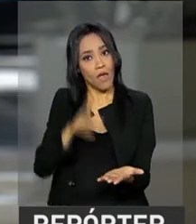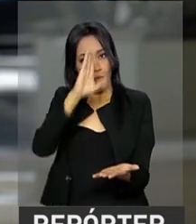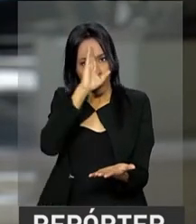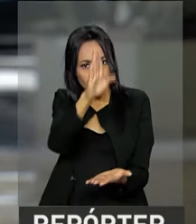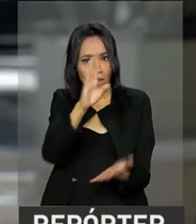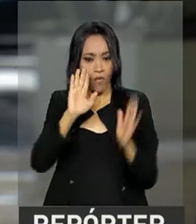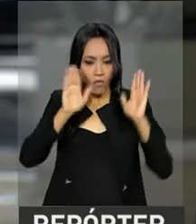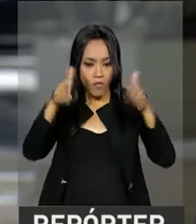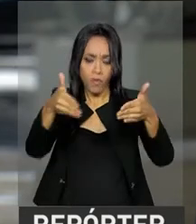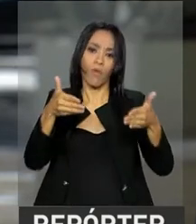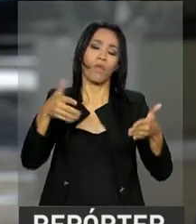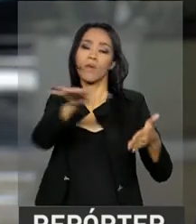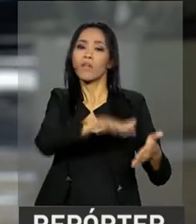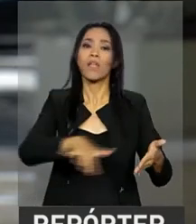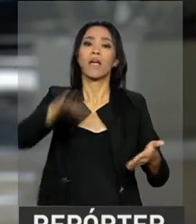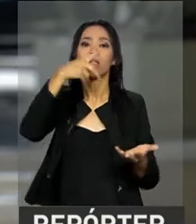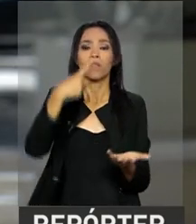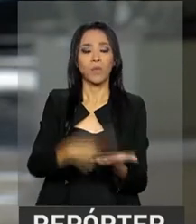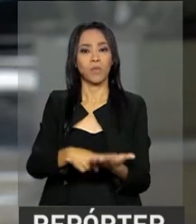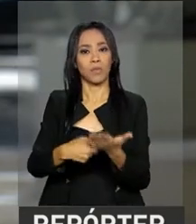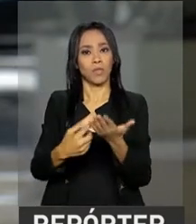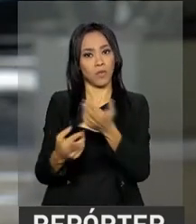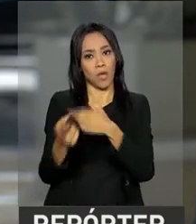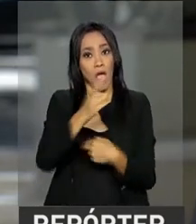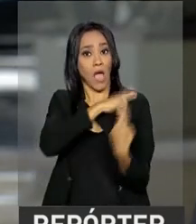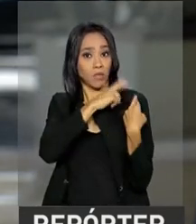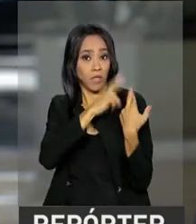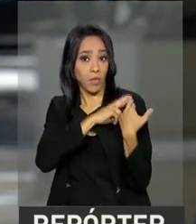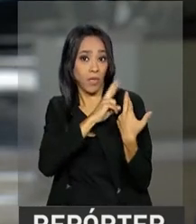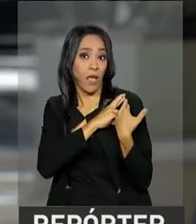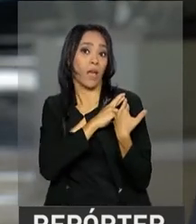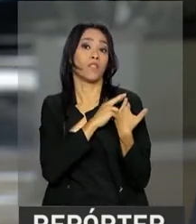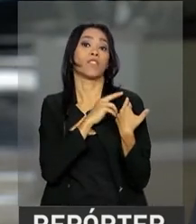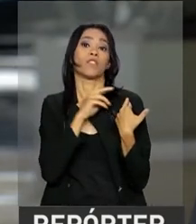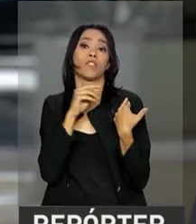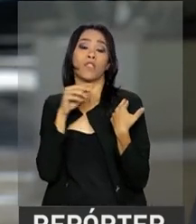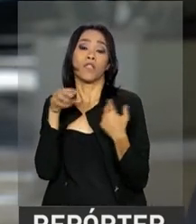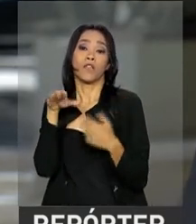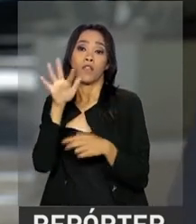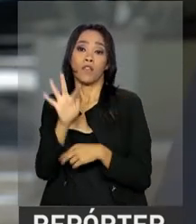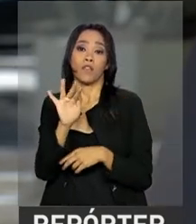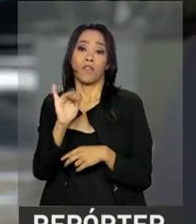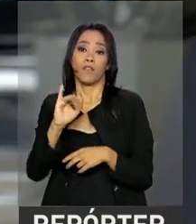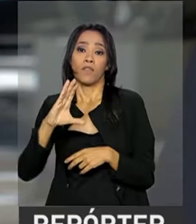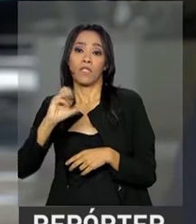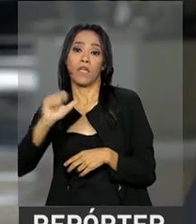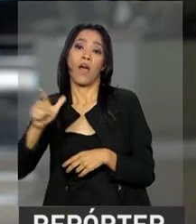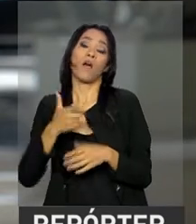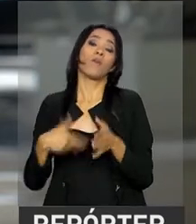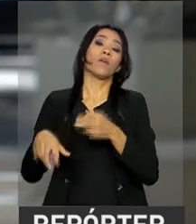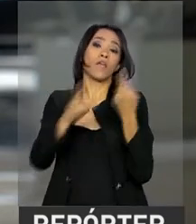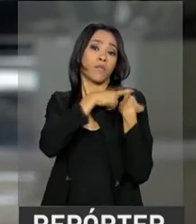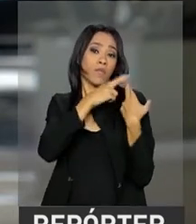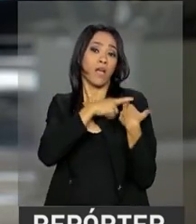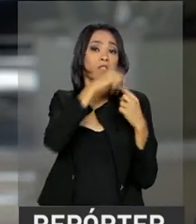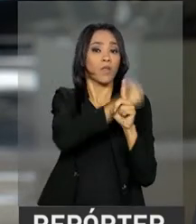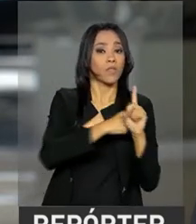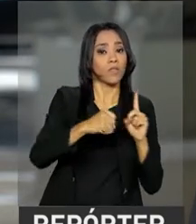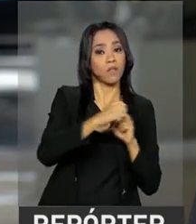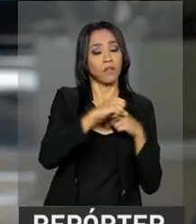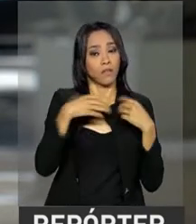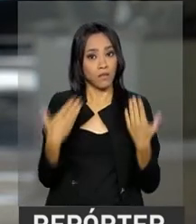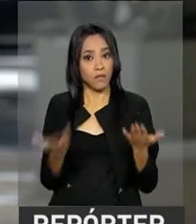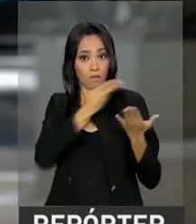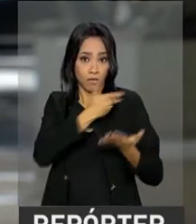governo a responsabilidade fiscal aliada à responsabilidade social ele disse que o governo está buscando construir uma